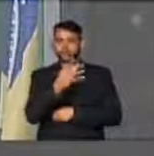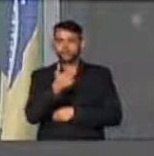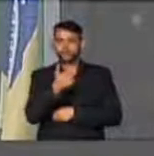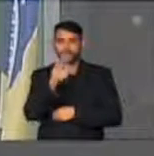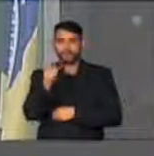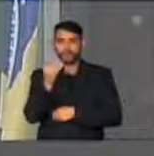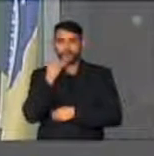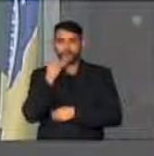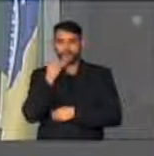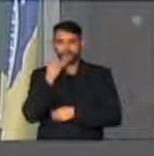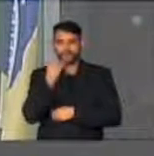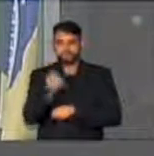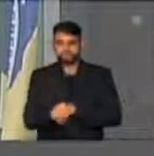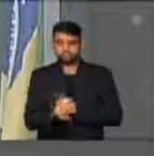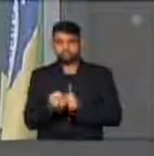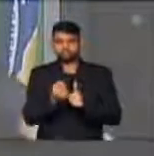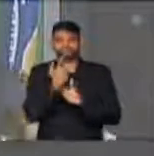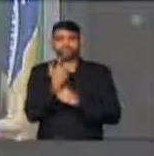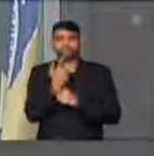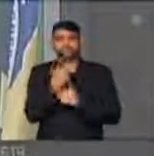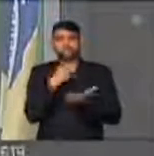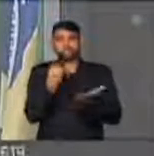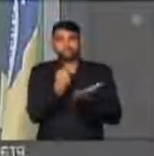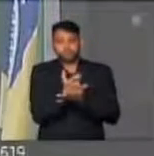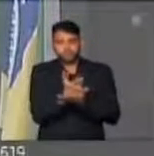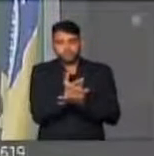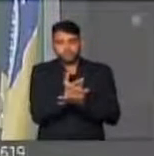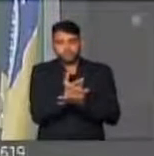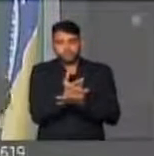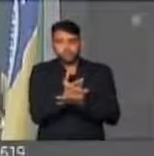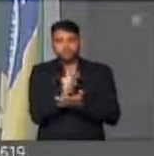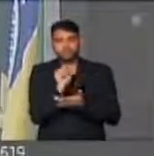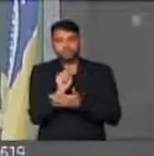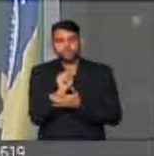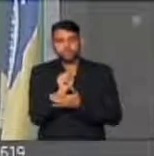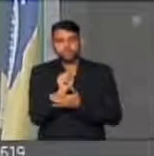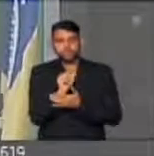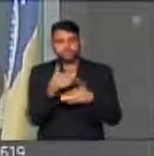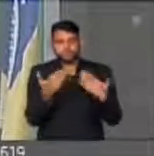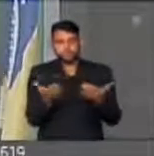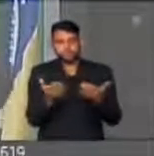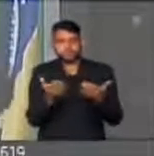41 bilhões de descobertura dos pagamentos